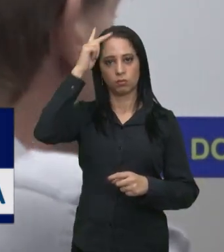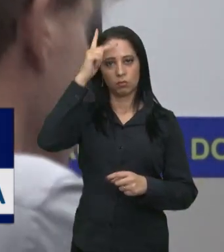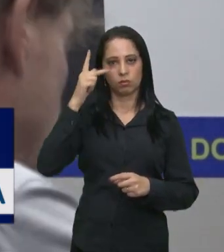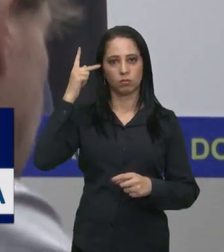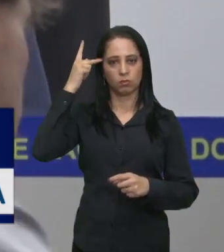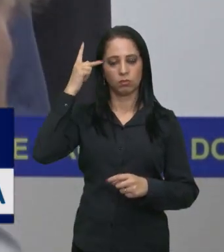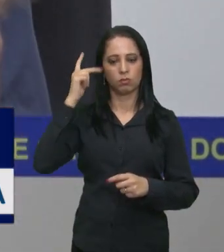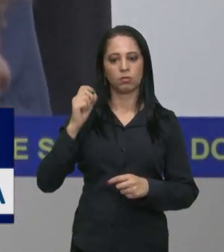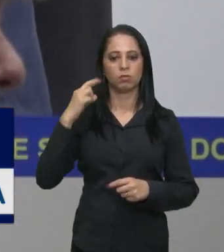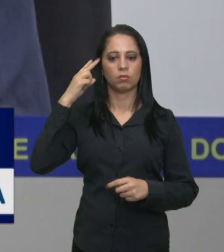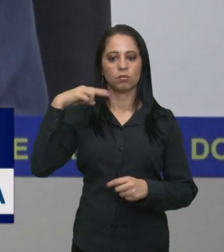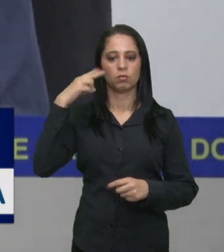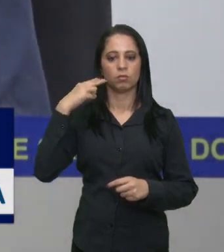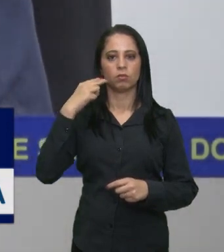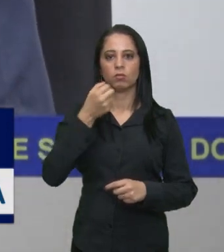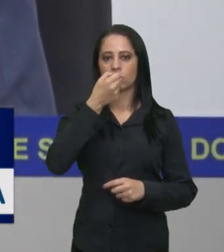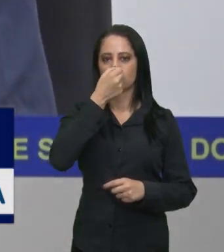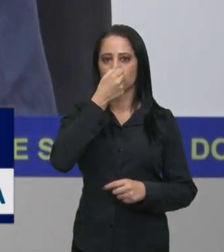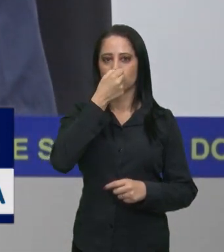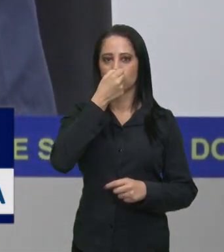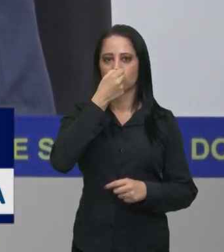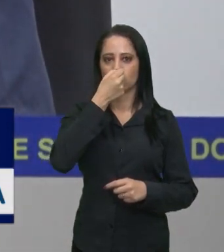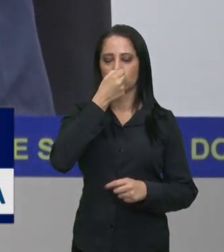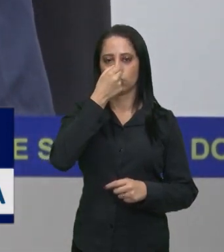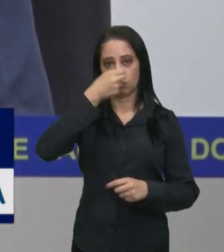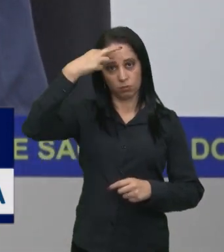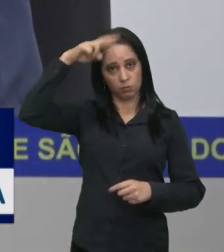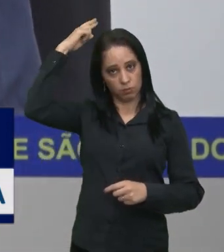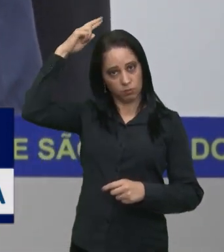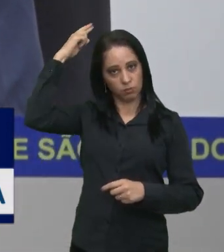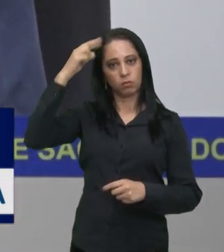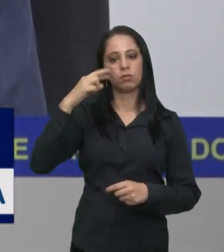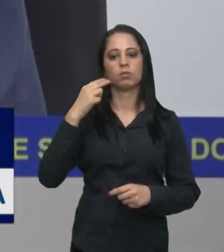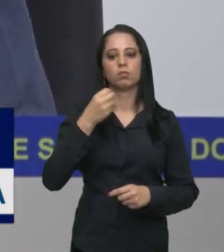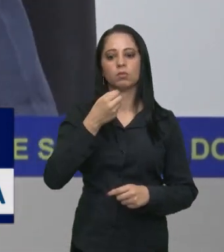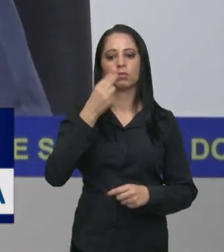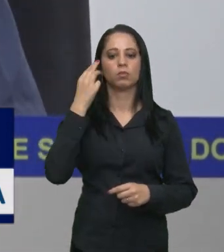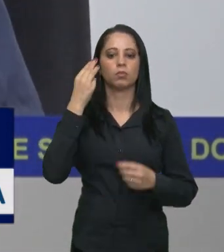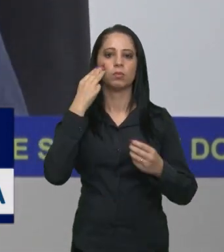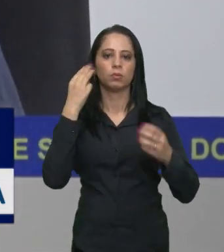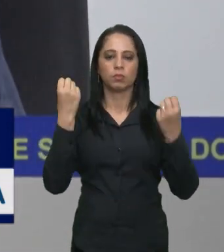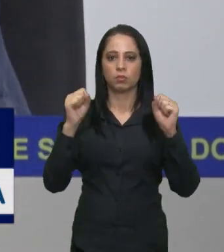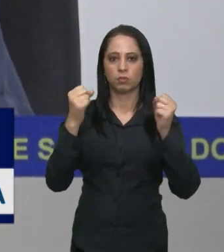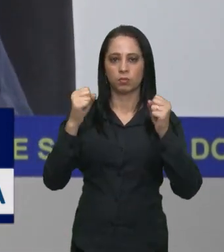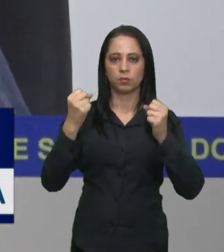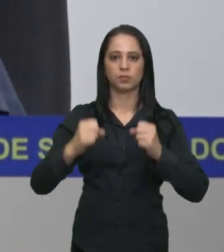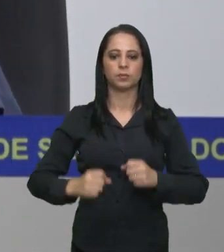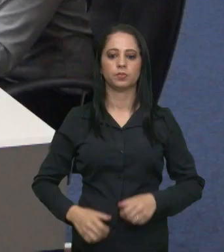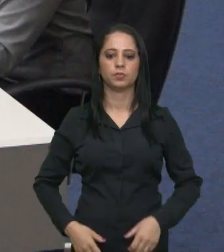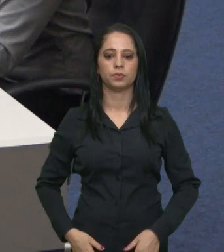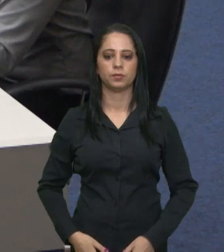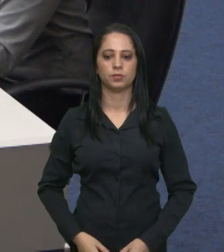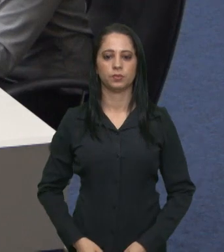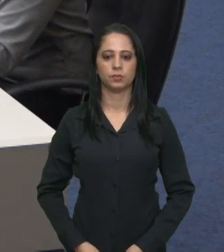Petiti, vereador Robertinho da Padaria e vereador Marcão da Academia, senhor presidente.